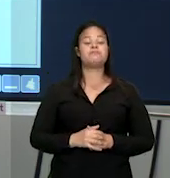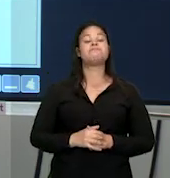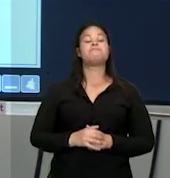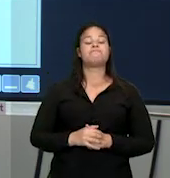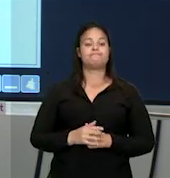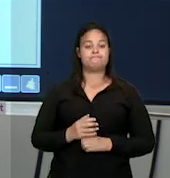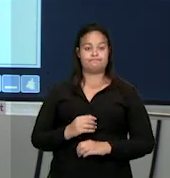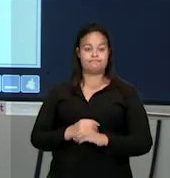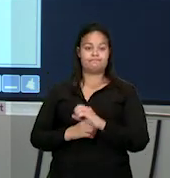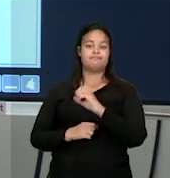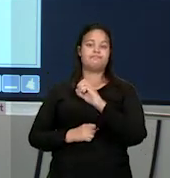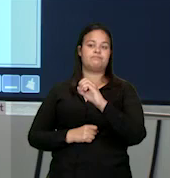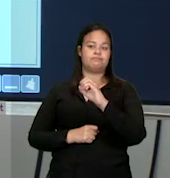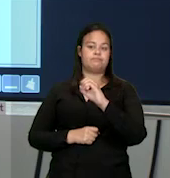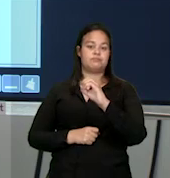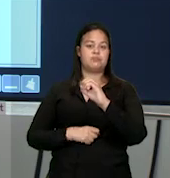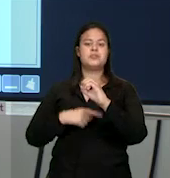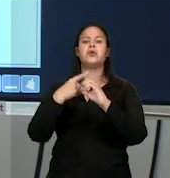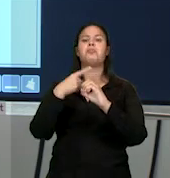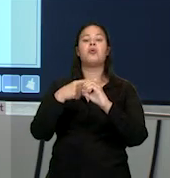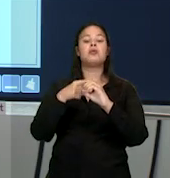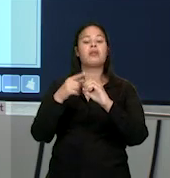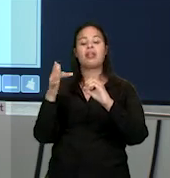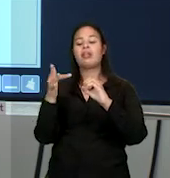zero. Porque não